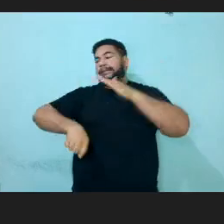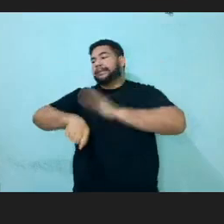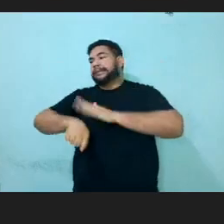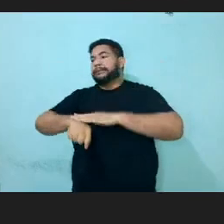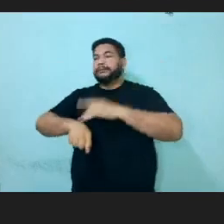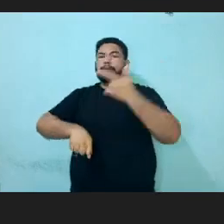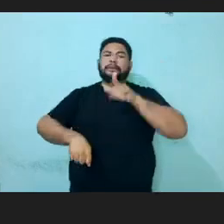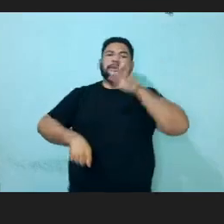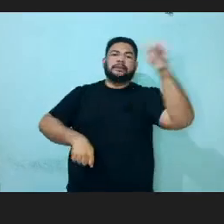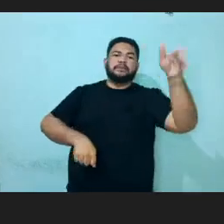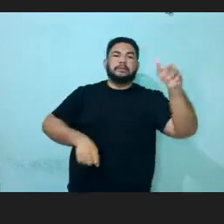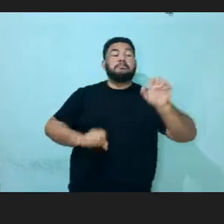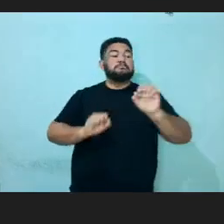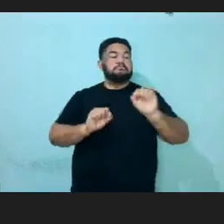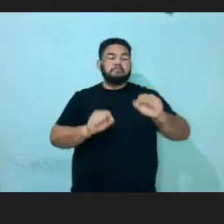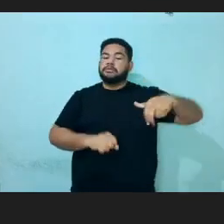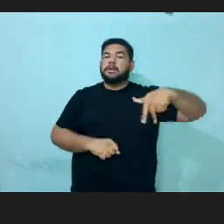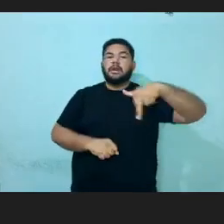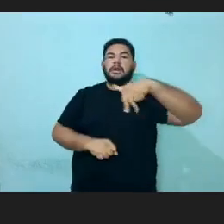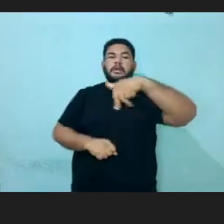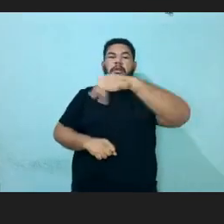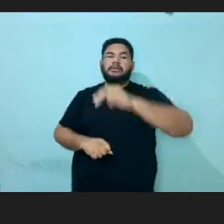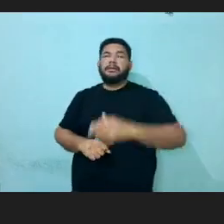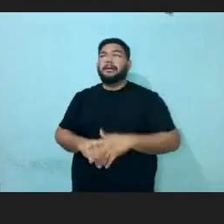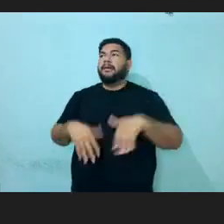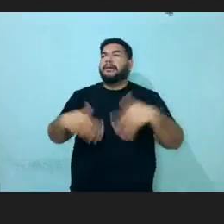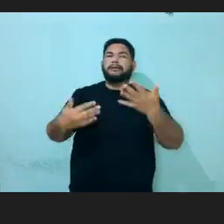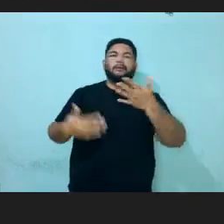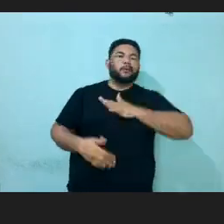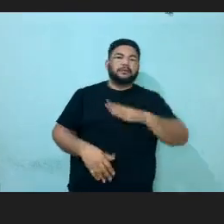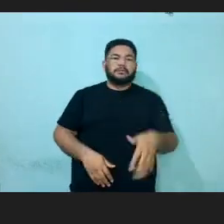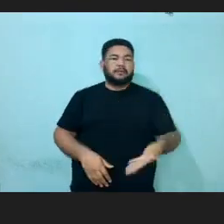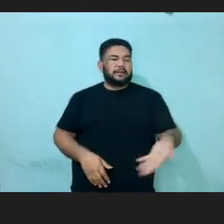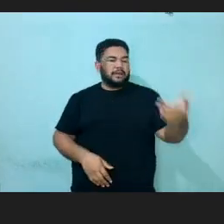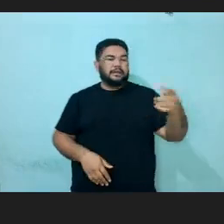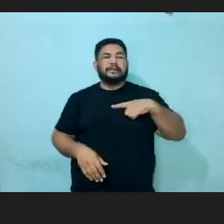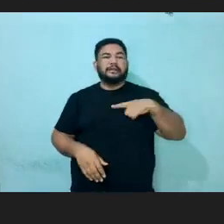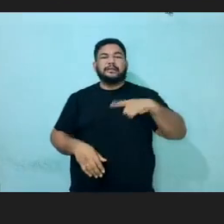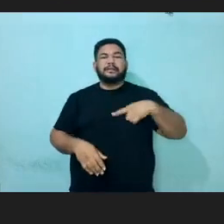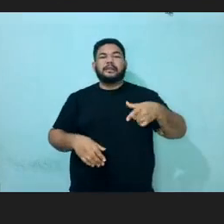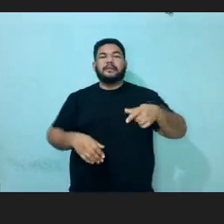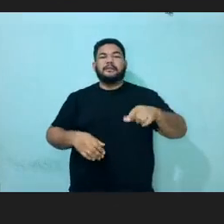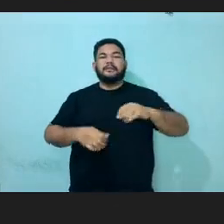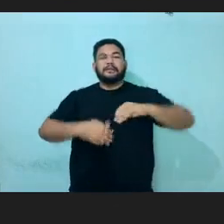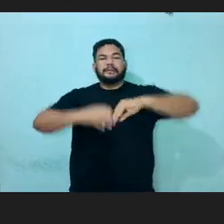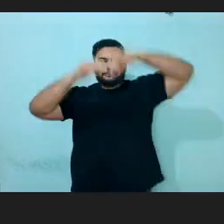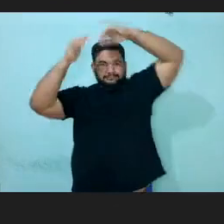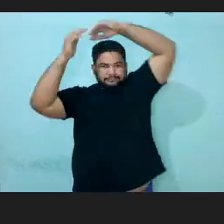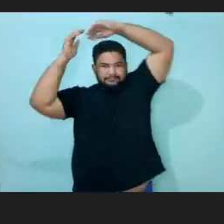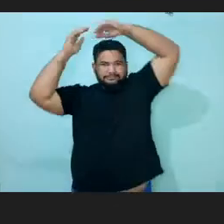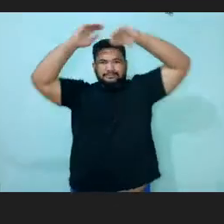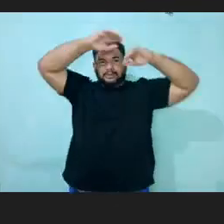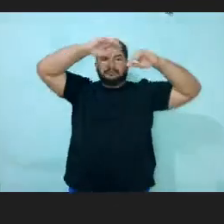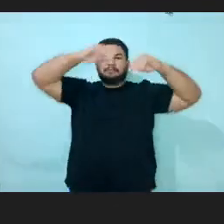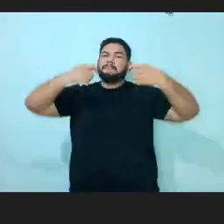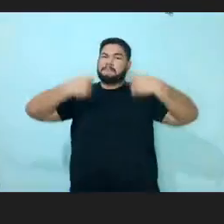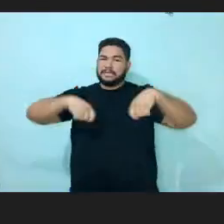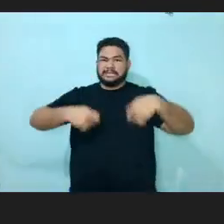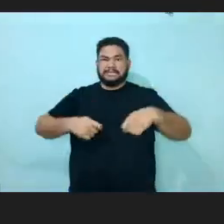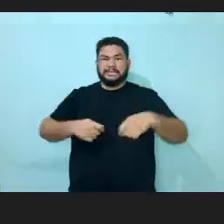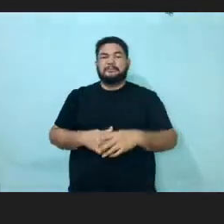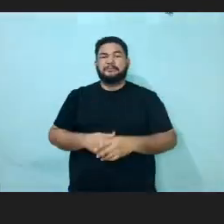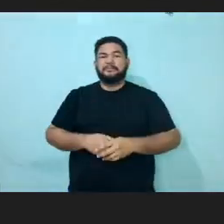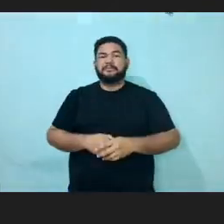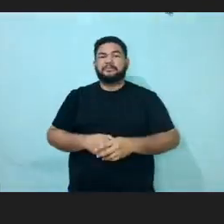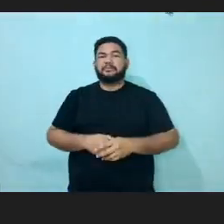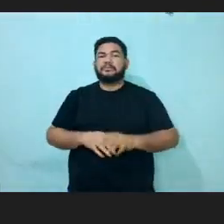Vai caminhar na rua. Ai, mas eu não gosto, faz alongamento na cama. Ai, mas não sei o quê. Nós precisamos fazer isso, né? E